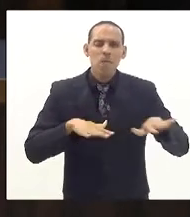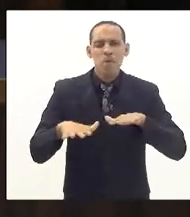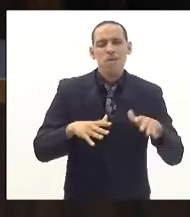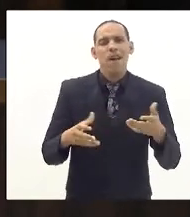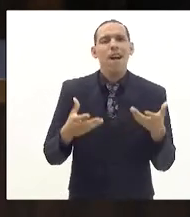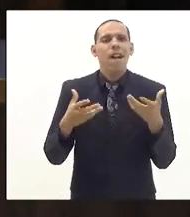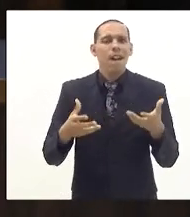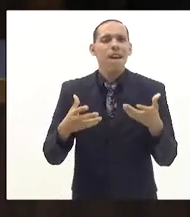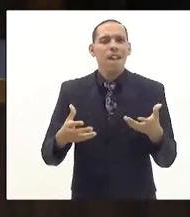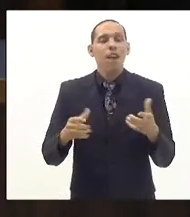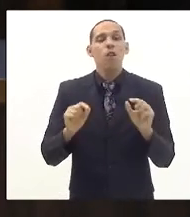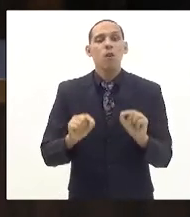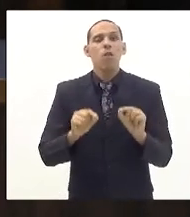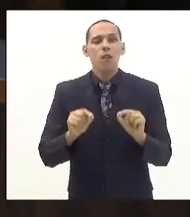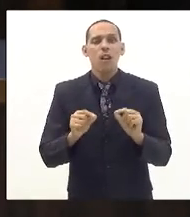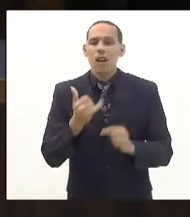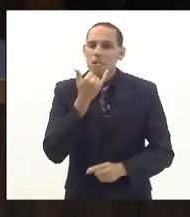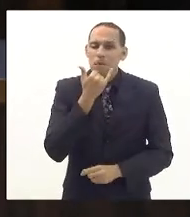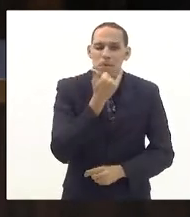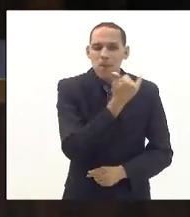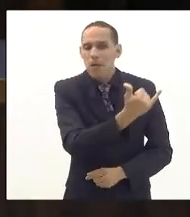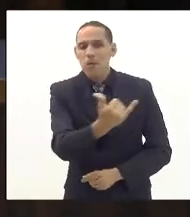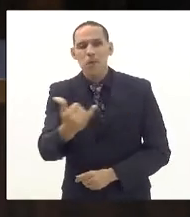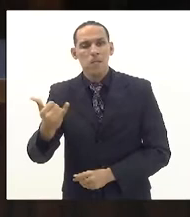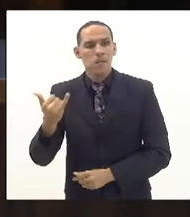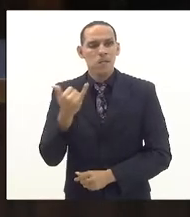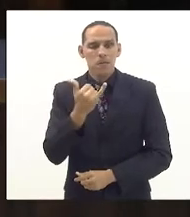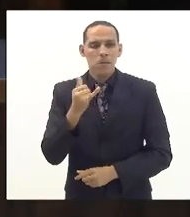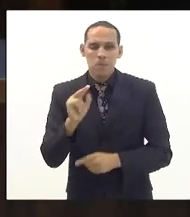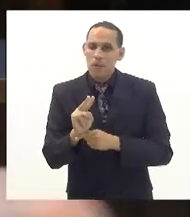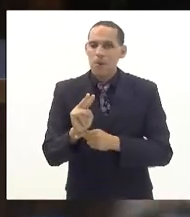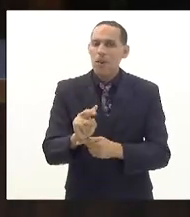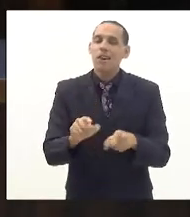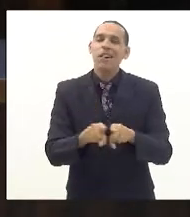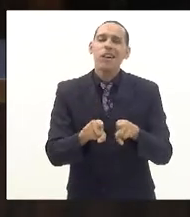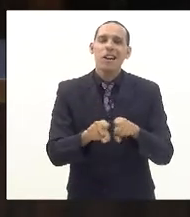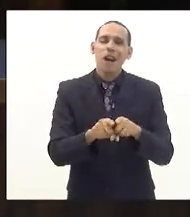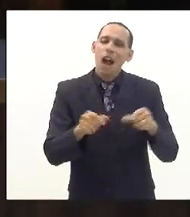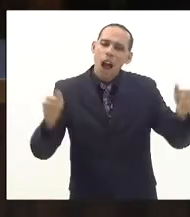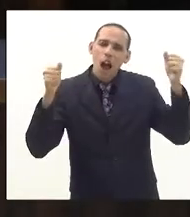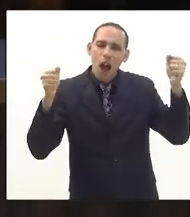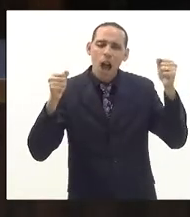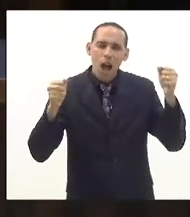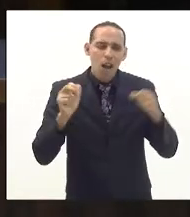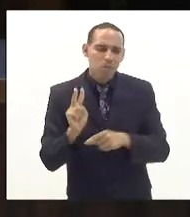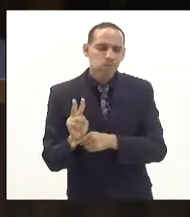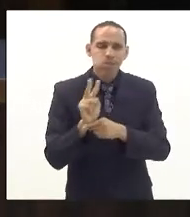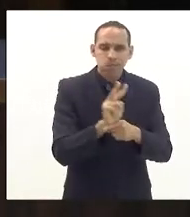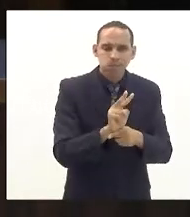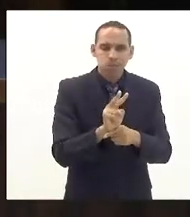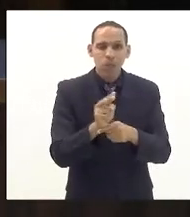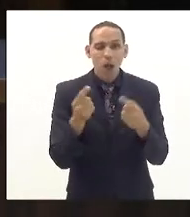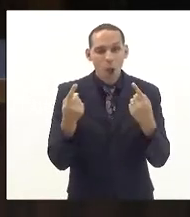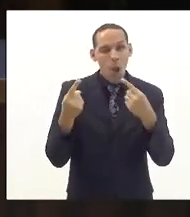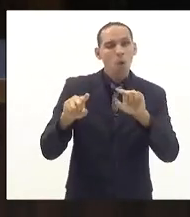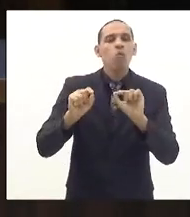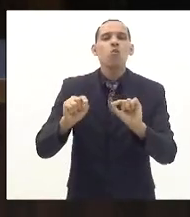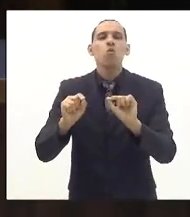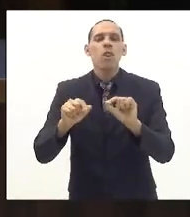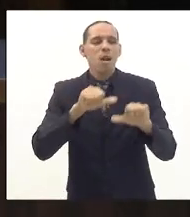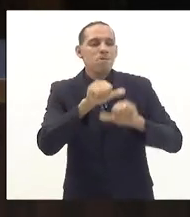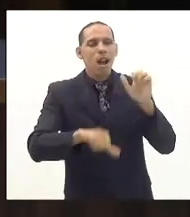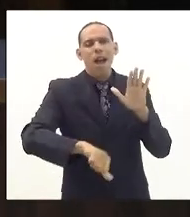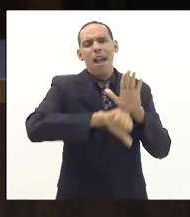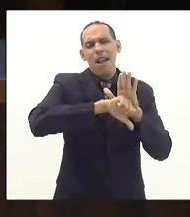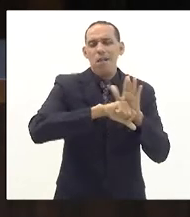da anistia e em defesa das nossas torcidas contra essa criminalização, porque no geral